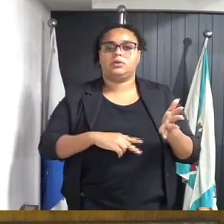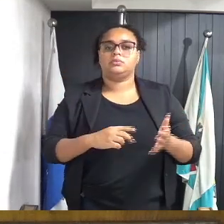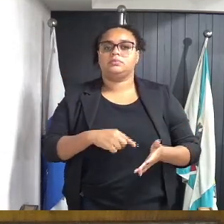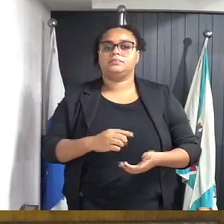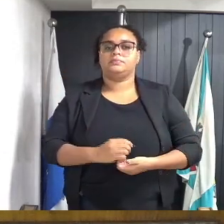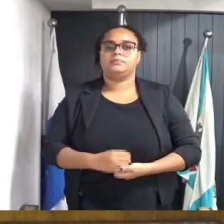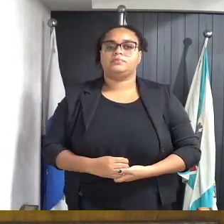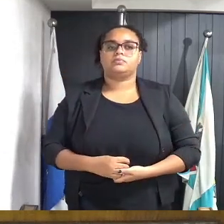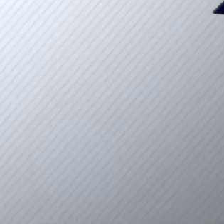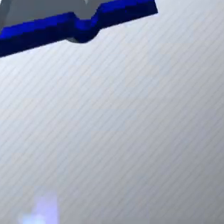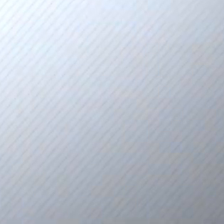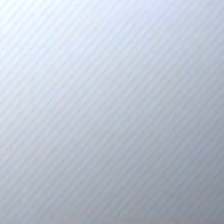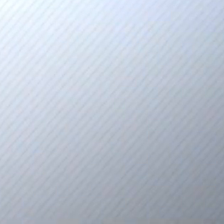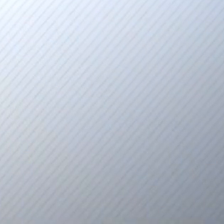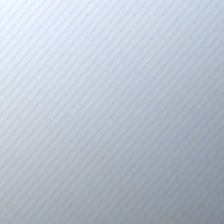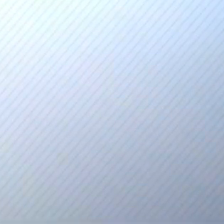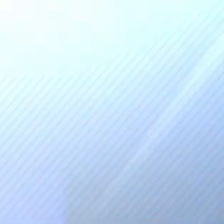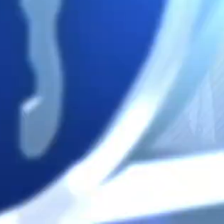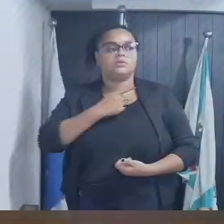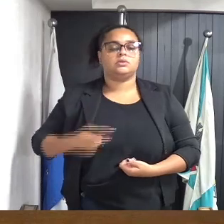expediente.